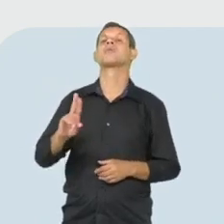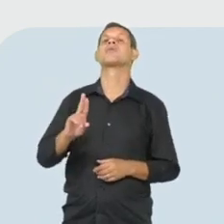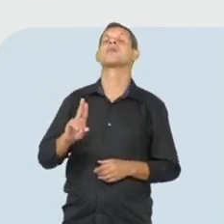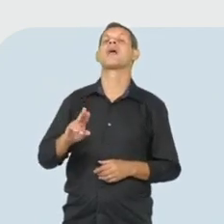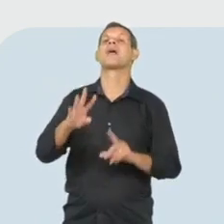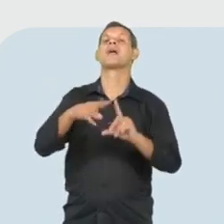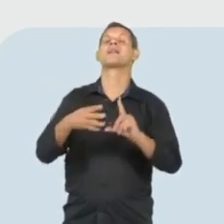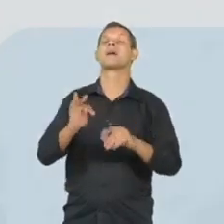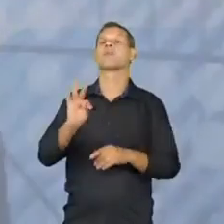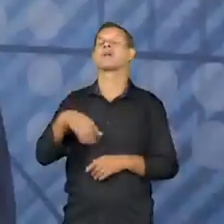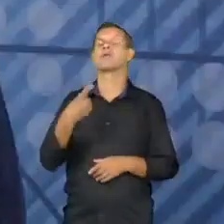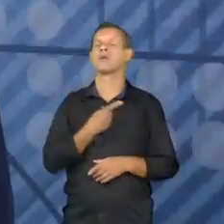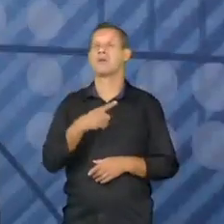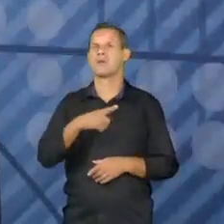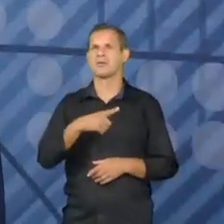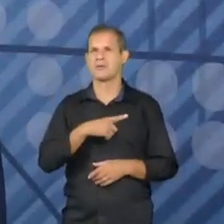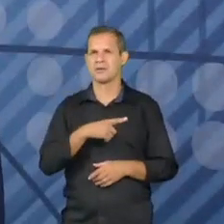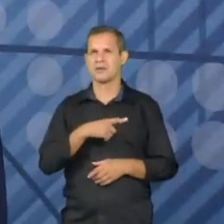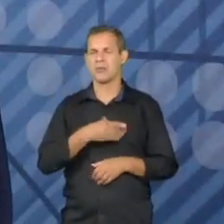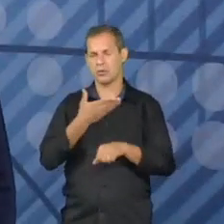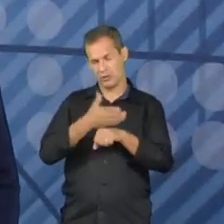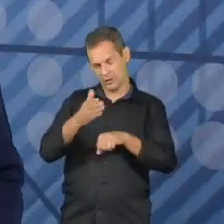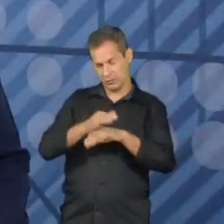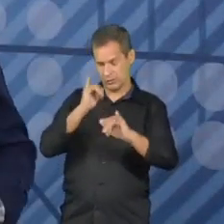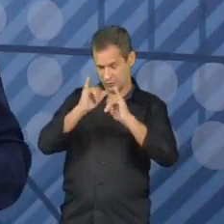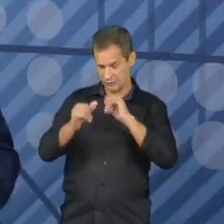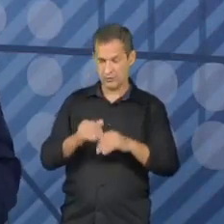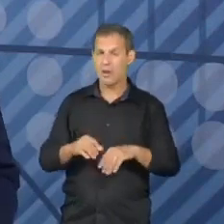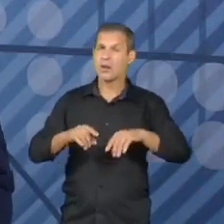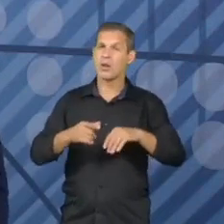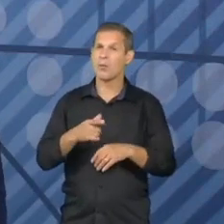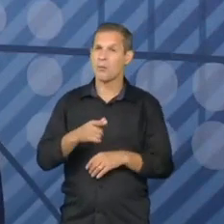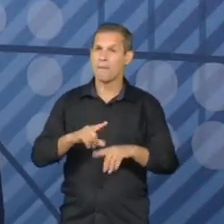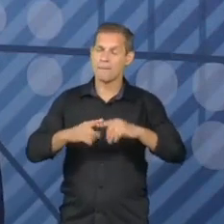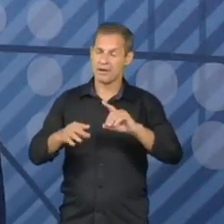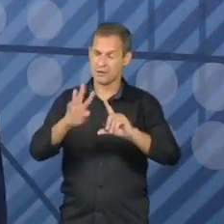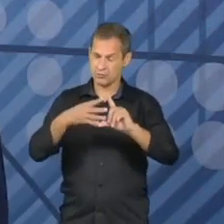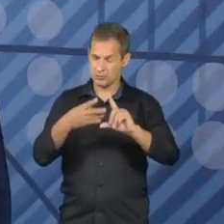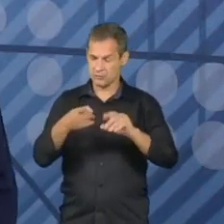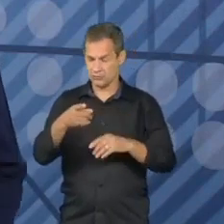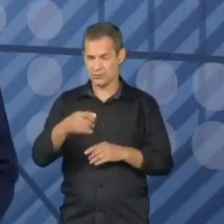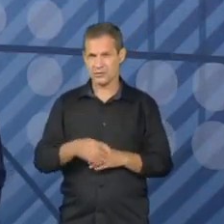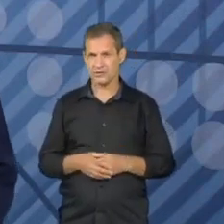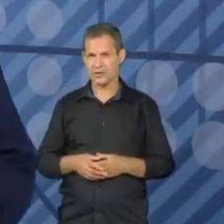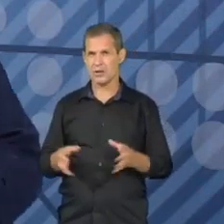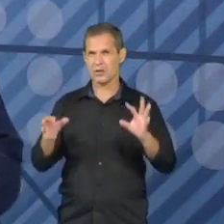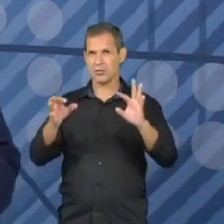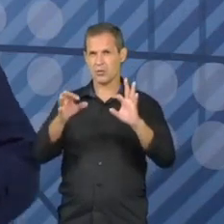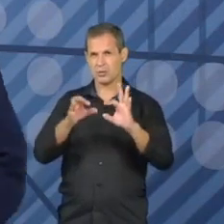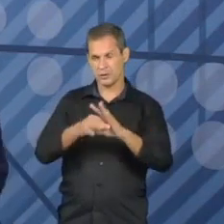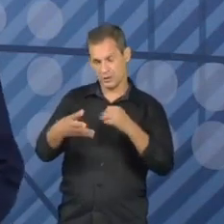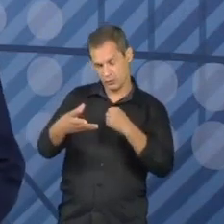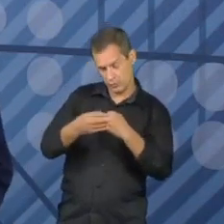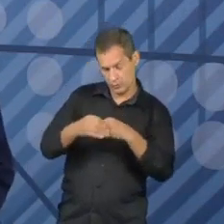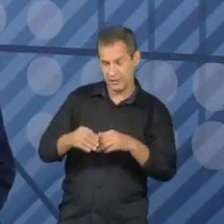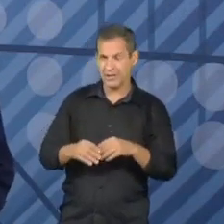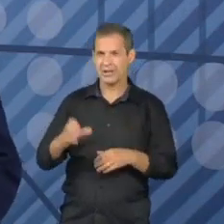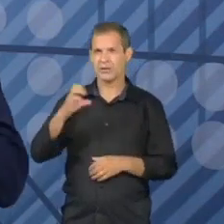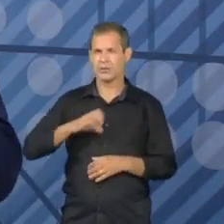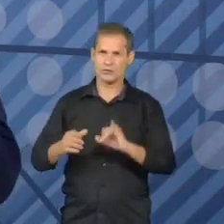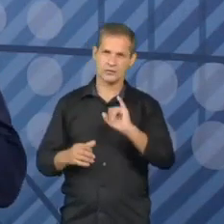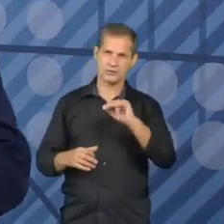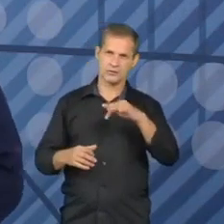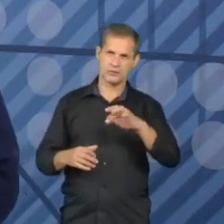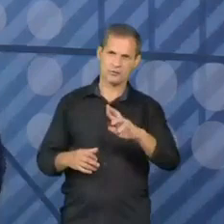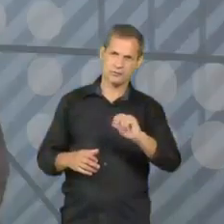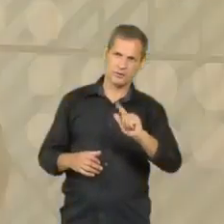a tabela T, nós vamos colocar em prática essa informação, mais uma tabela aí para você fechar o seu entendimento com a estatística inferencial,